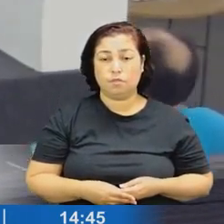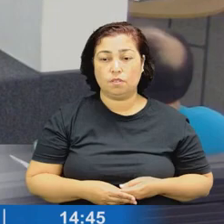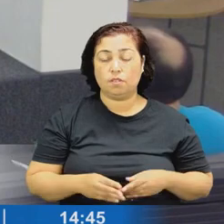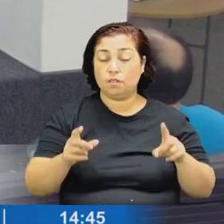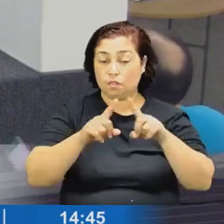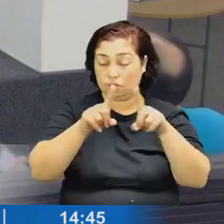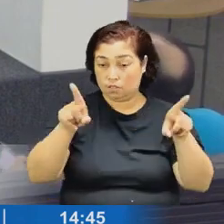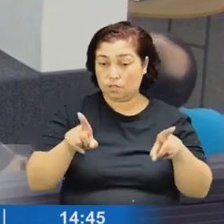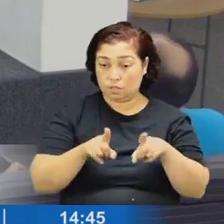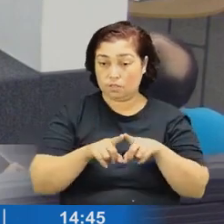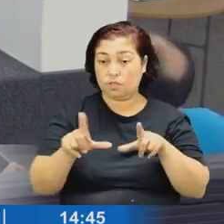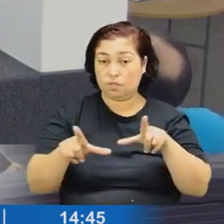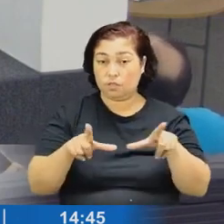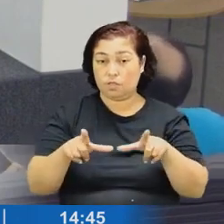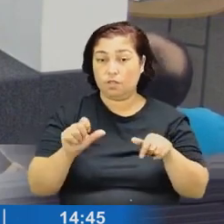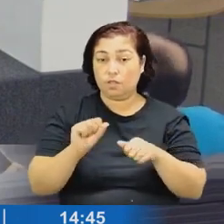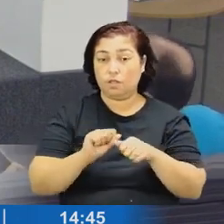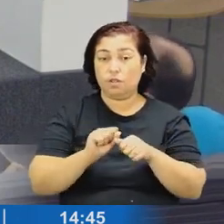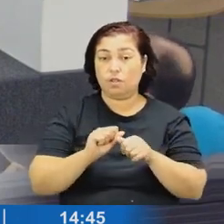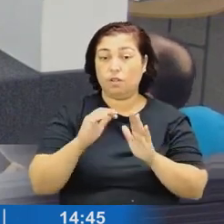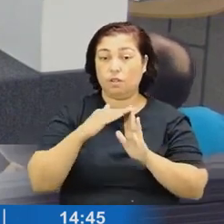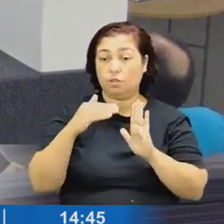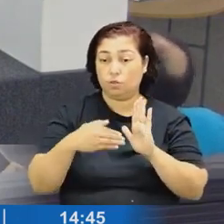gabinete tudo